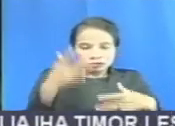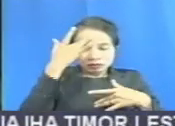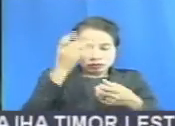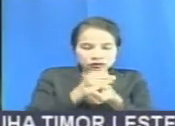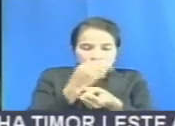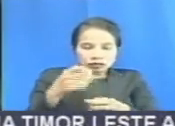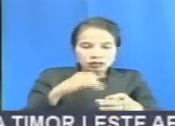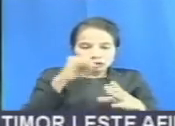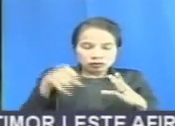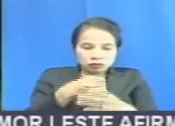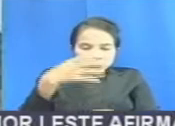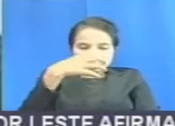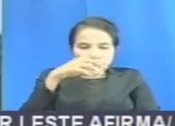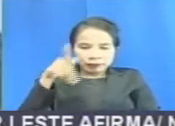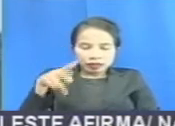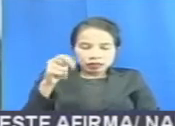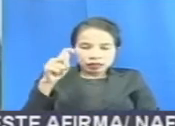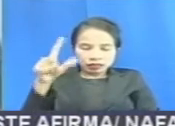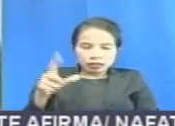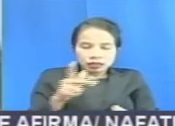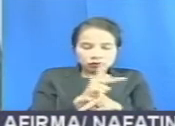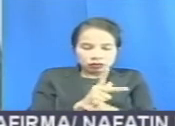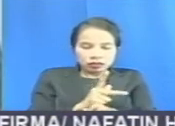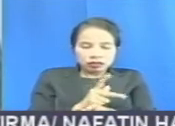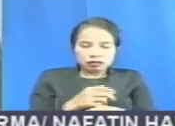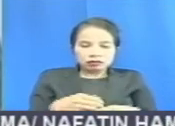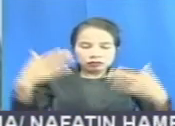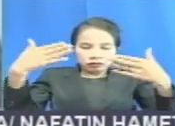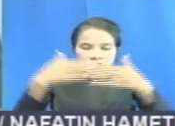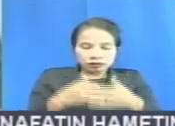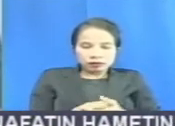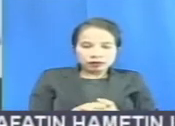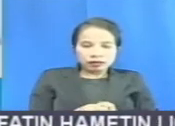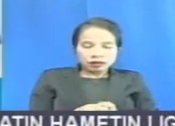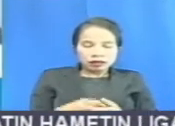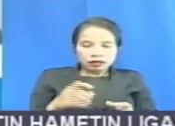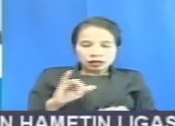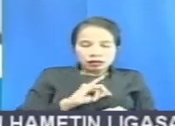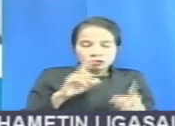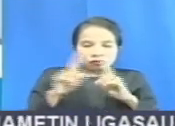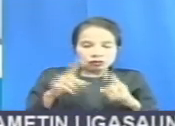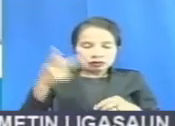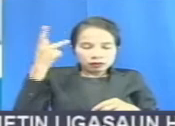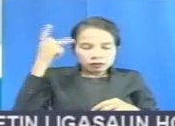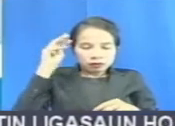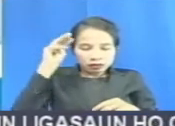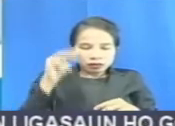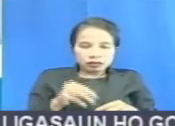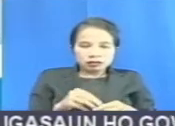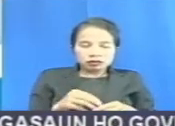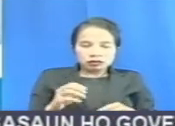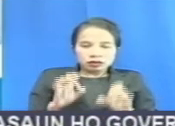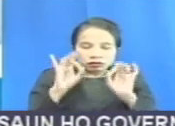assegura segurança fronteira terrestre. Eu colhei o primeiro-ministro com a Austrália e Timor-Leste na cooperação